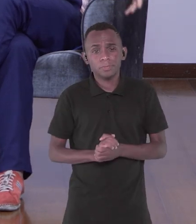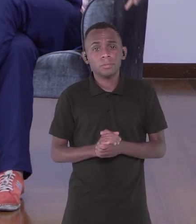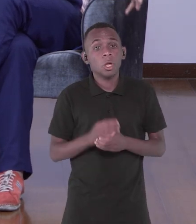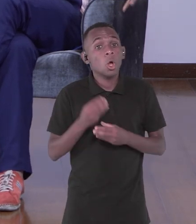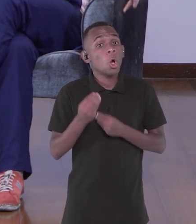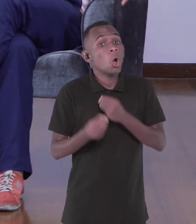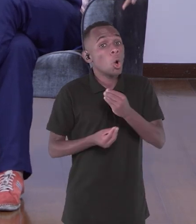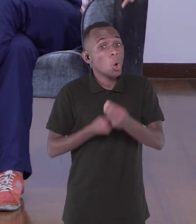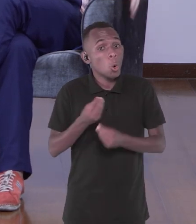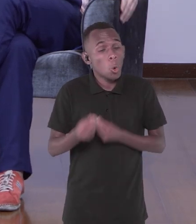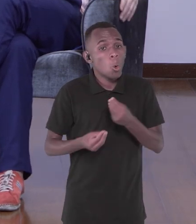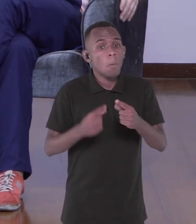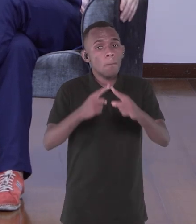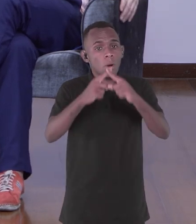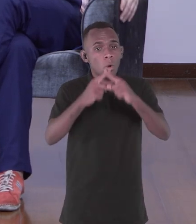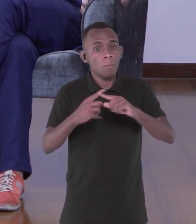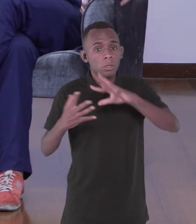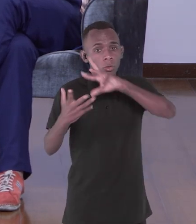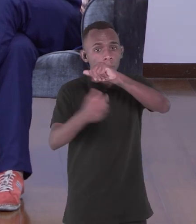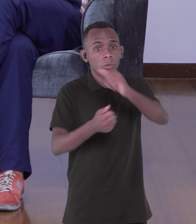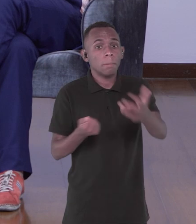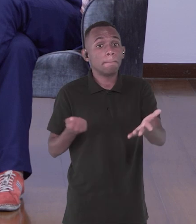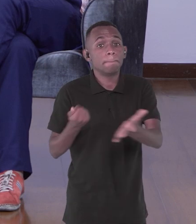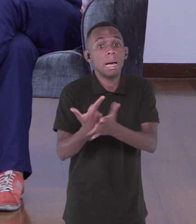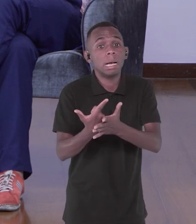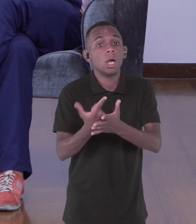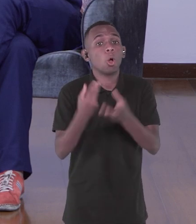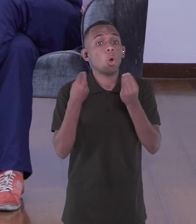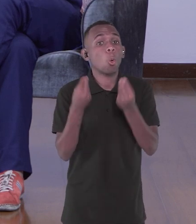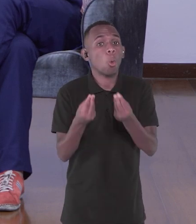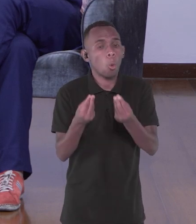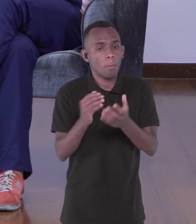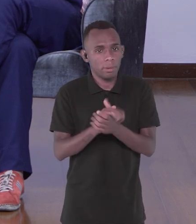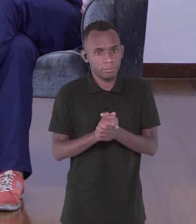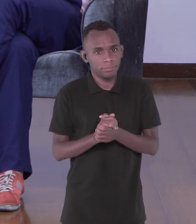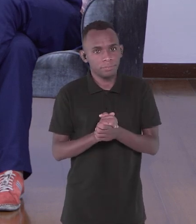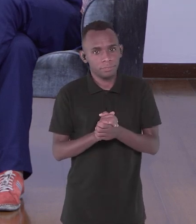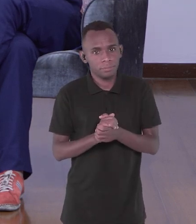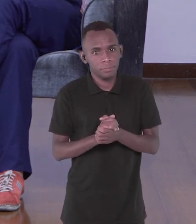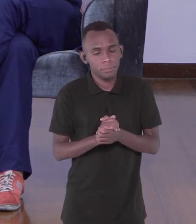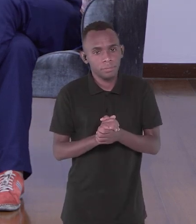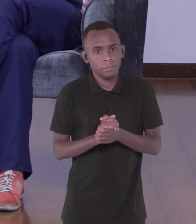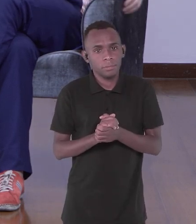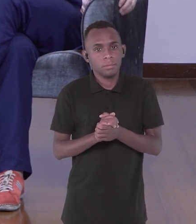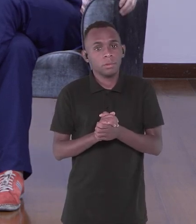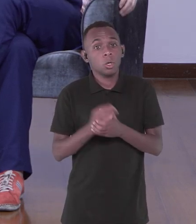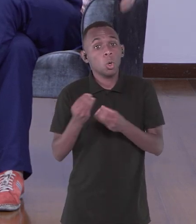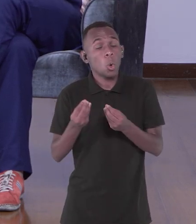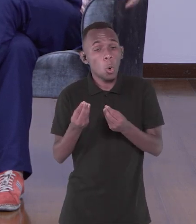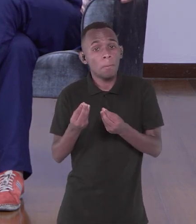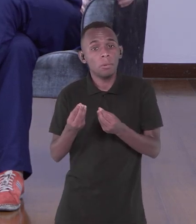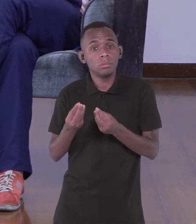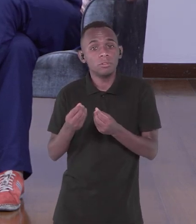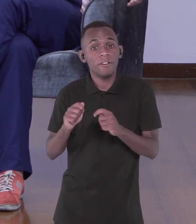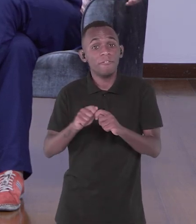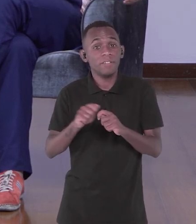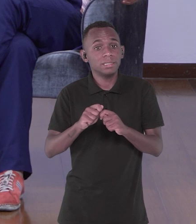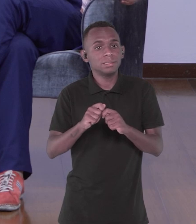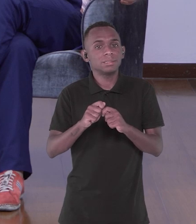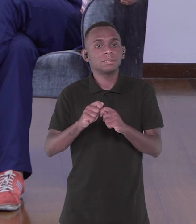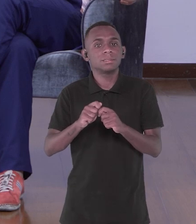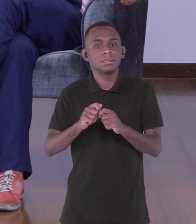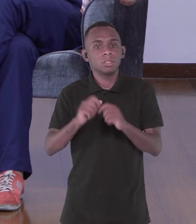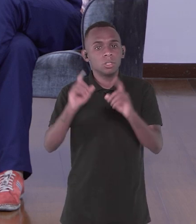como que a Copa do Mundo é paga? Como que ela é custeada para ela ser realizada? Direitos de